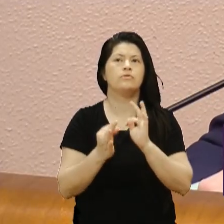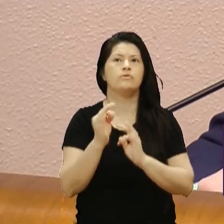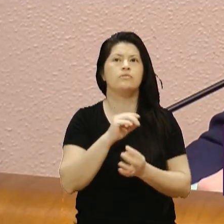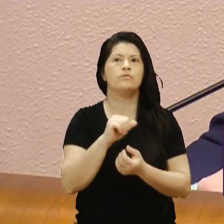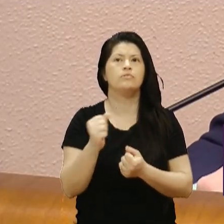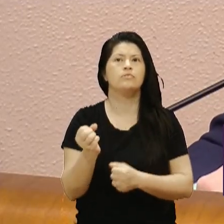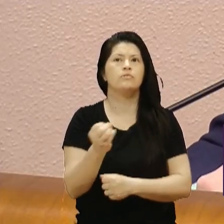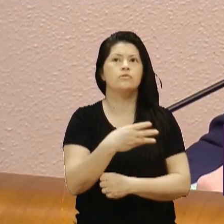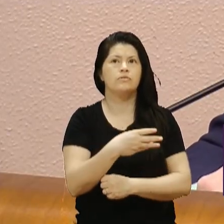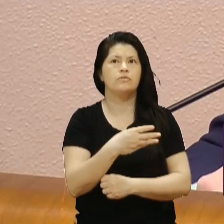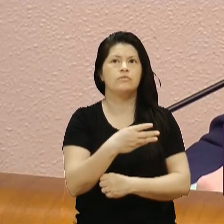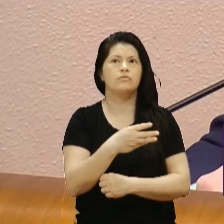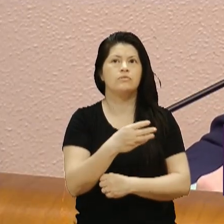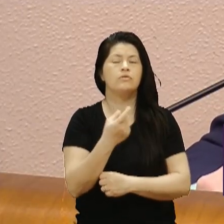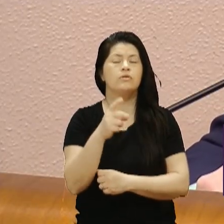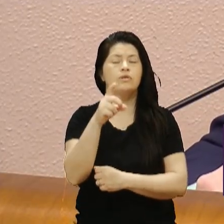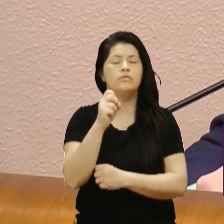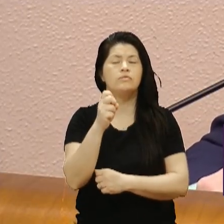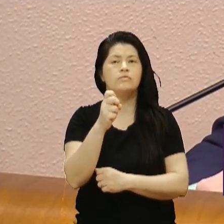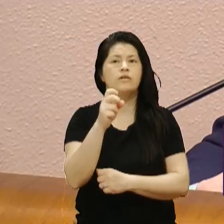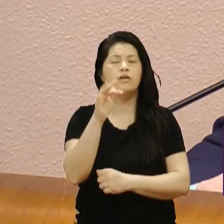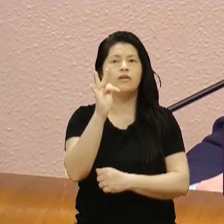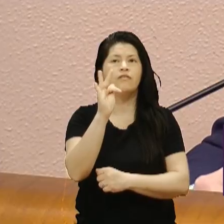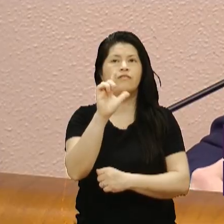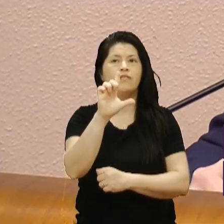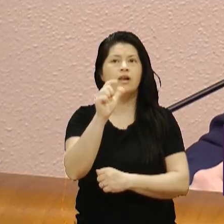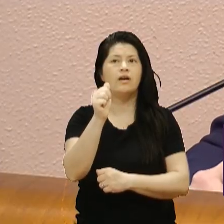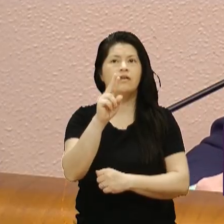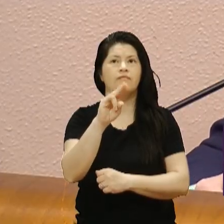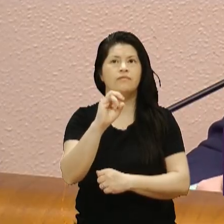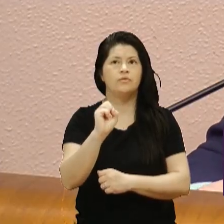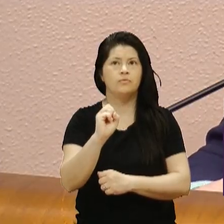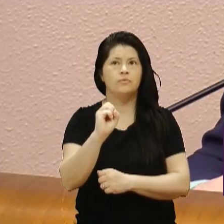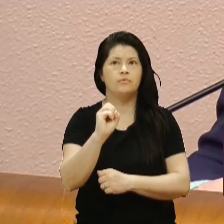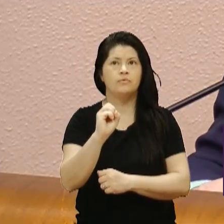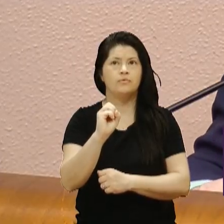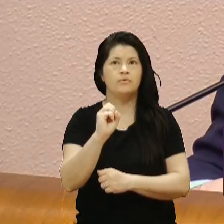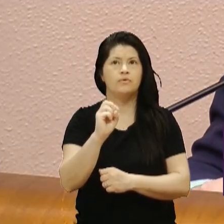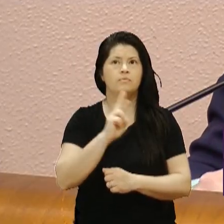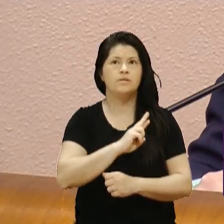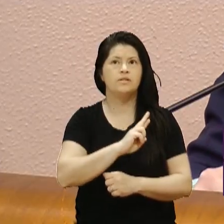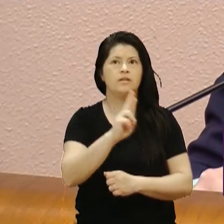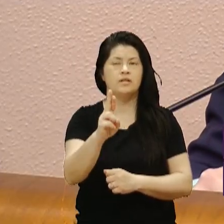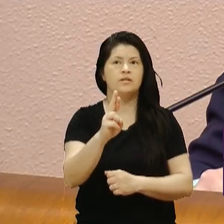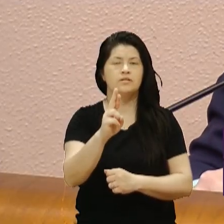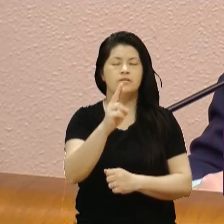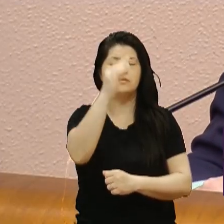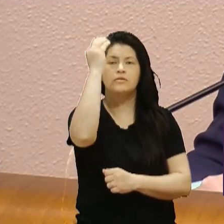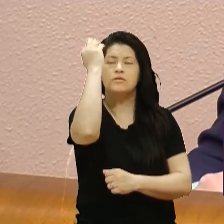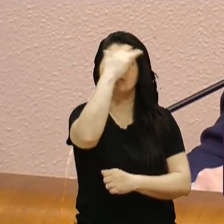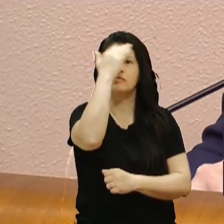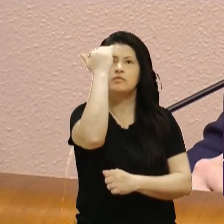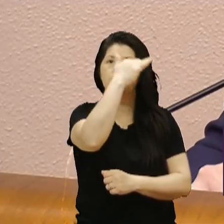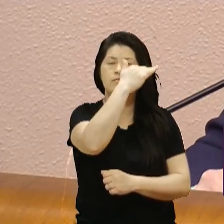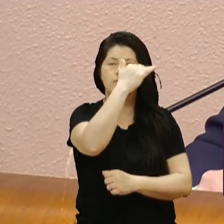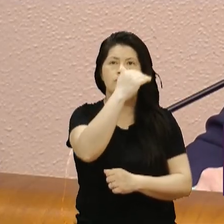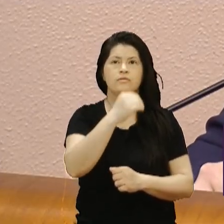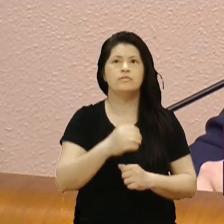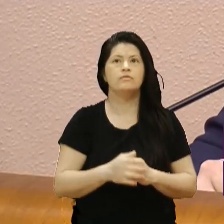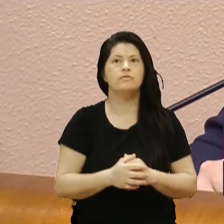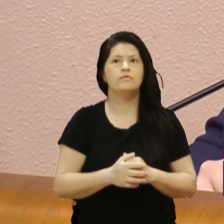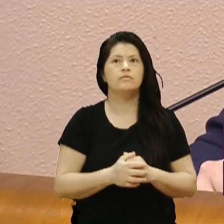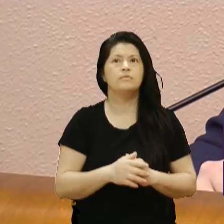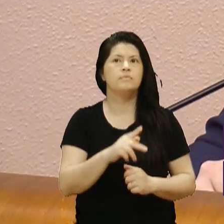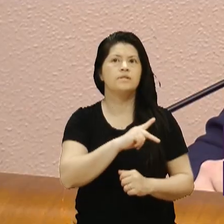e ex-prefeito, senhor Flávio Guido Cassina. Neste ato, representando o prefeito Adiló Ângelo de Domênico.